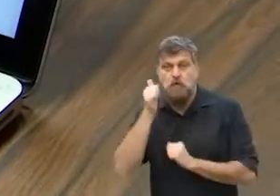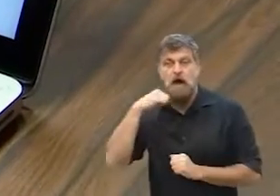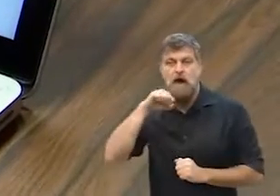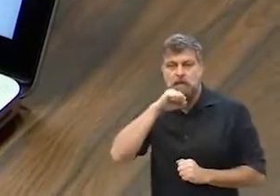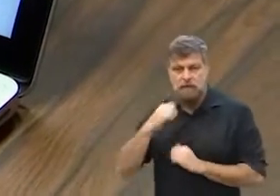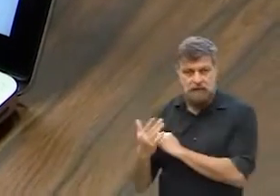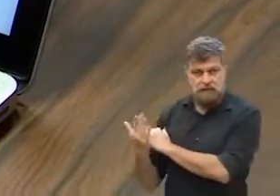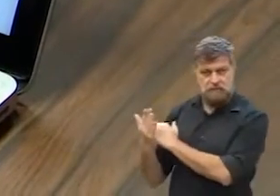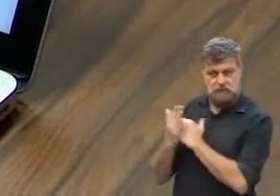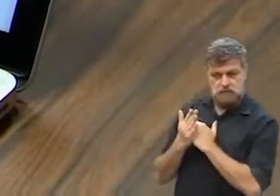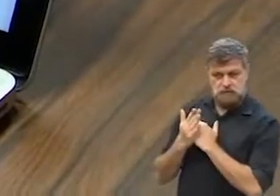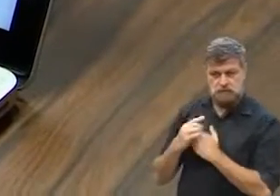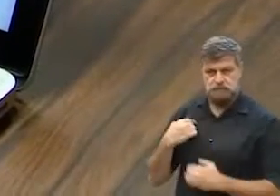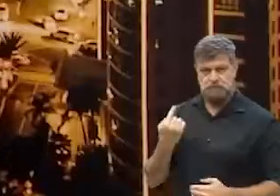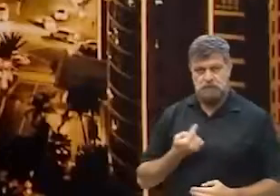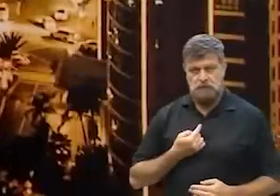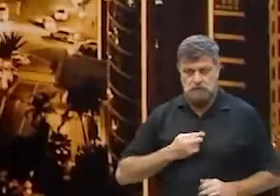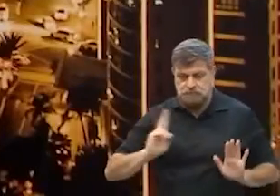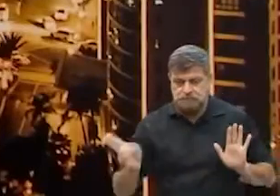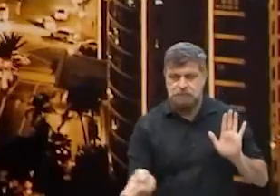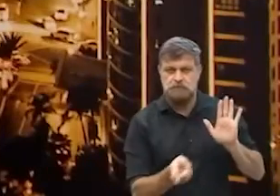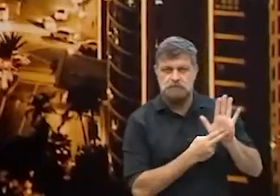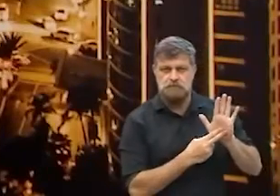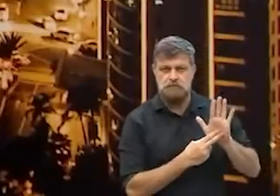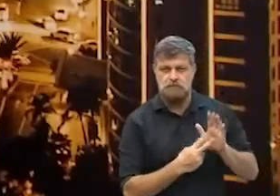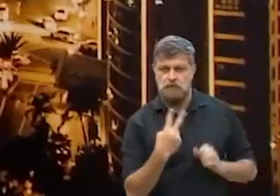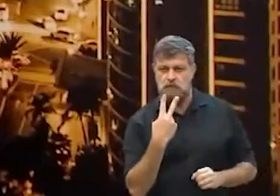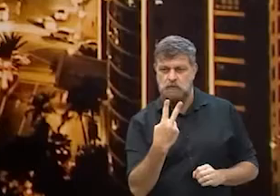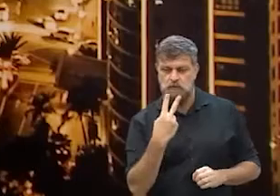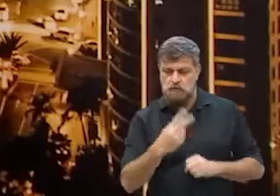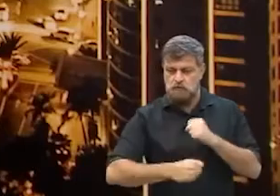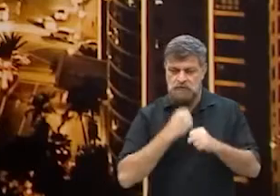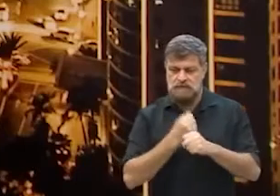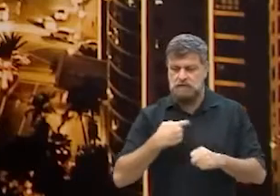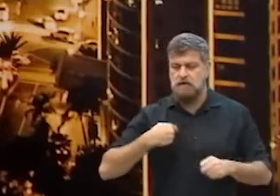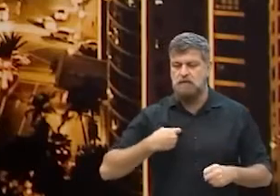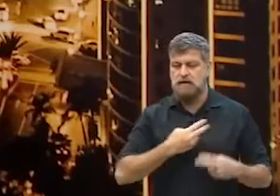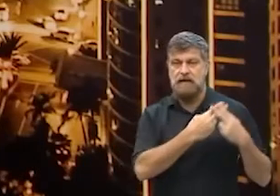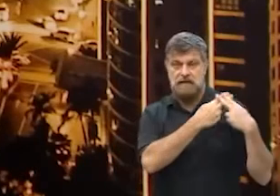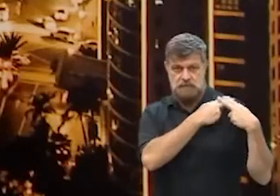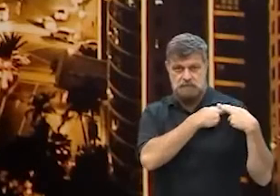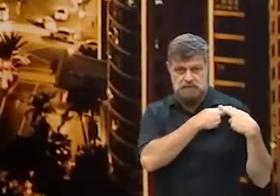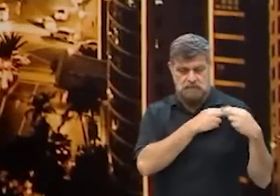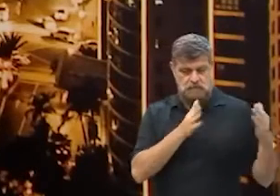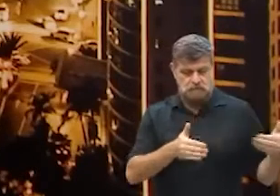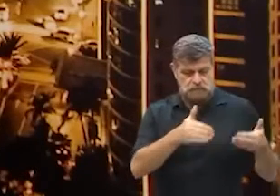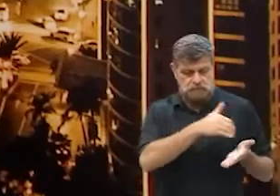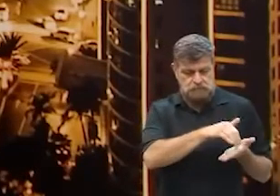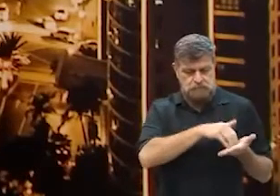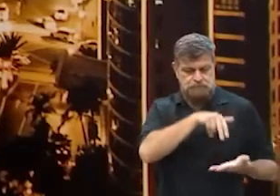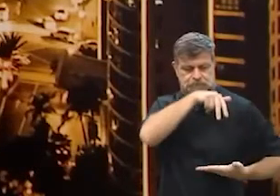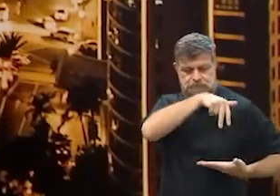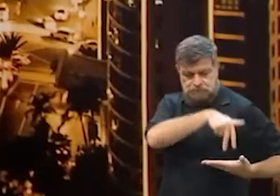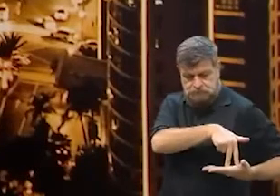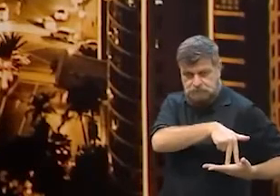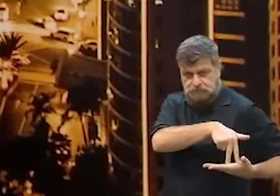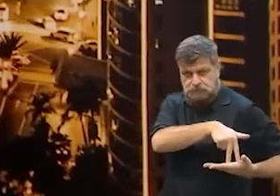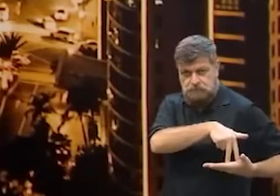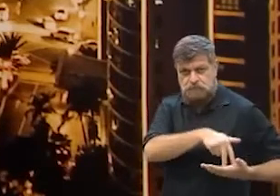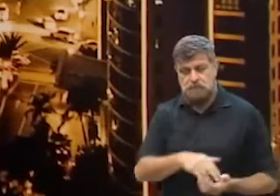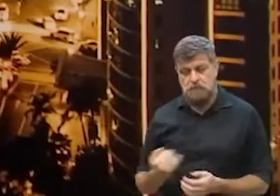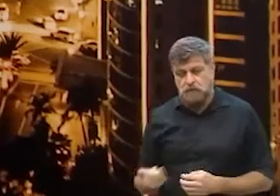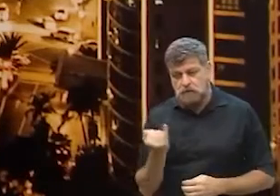me ajudando, aí eu acabei assumindo, no segundo ano eu assumi o escritório. O importante